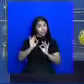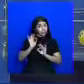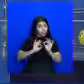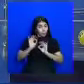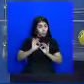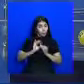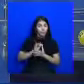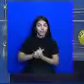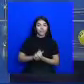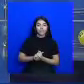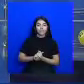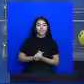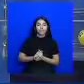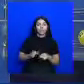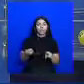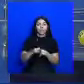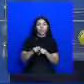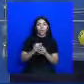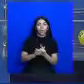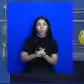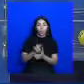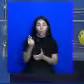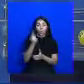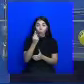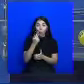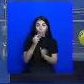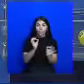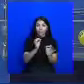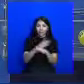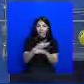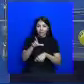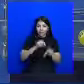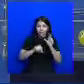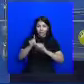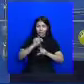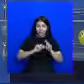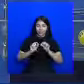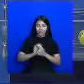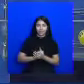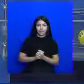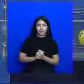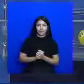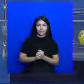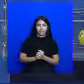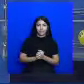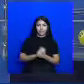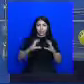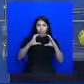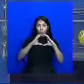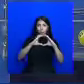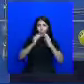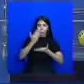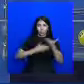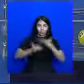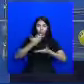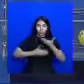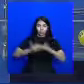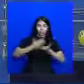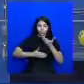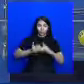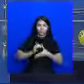aposta. Só falta mais um trevo para fechar o sorteio. Globo girando.